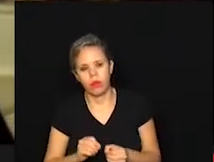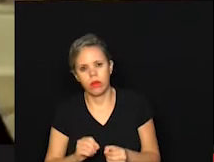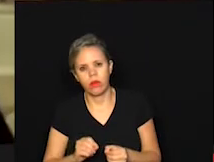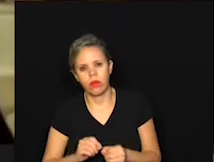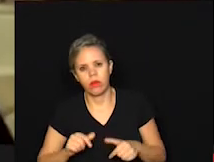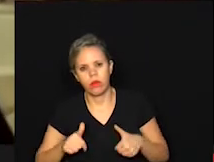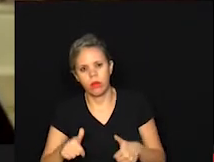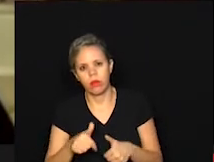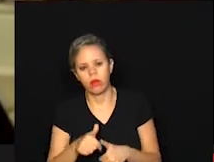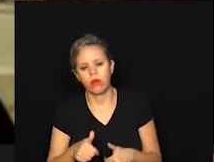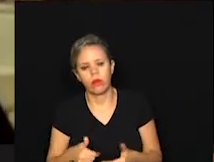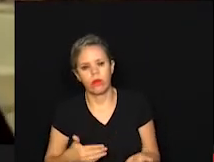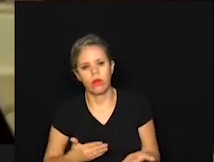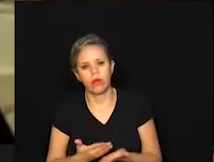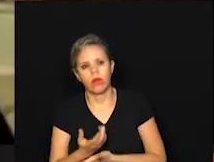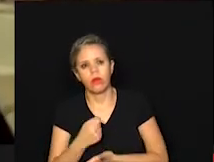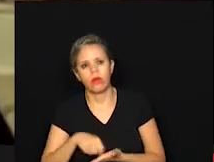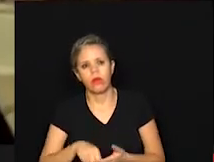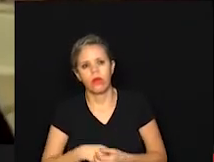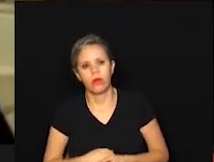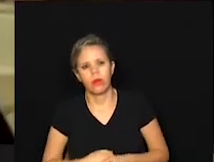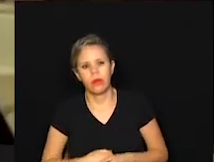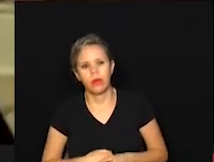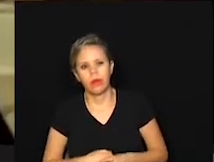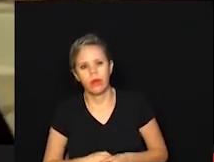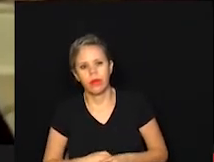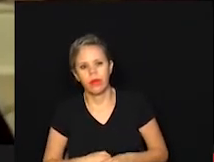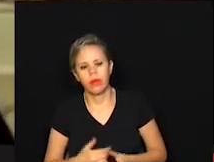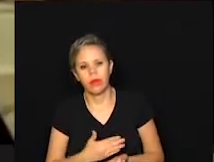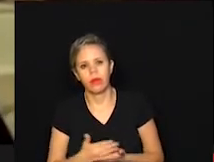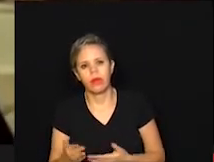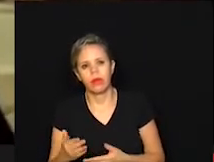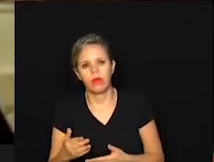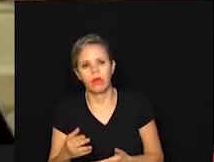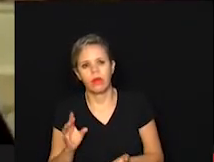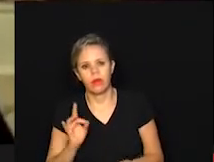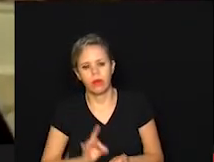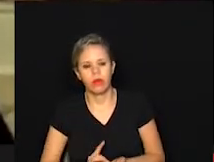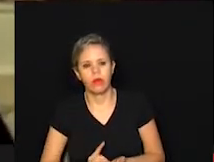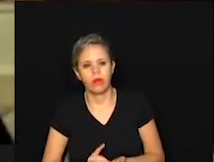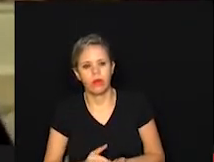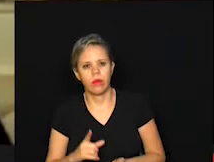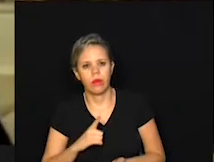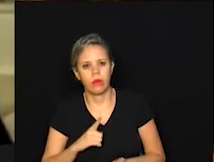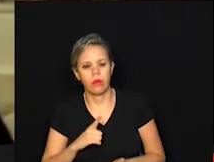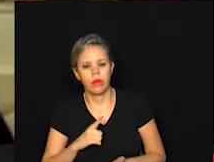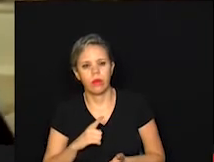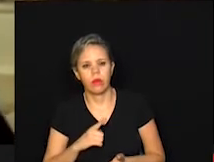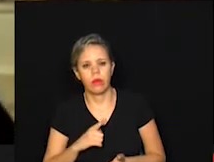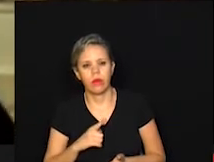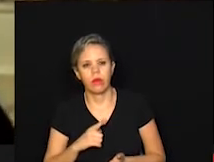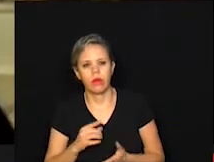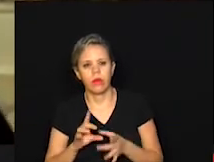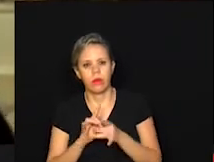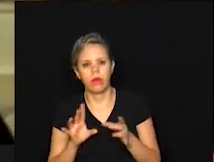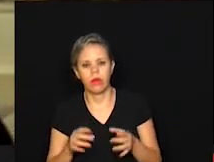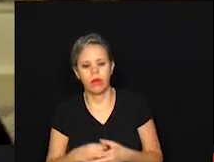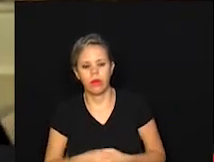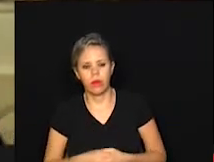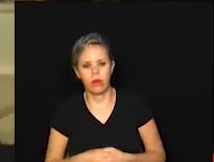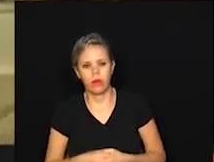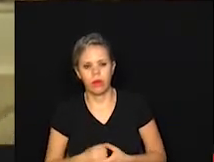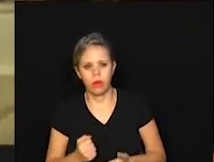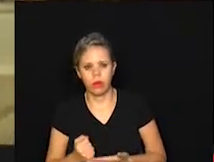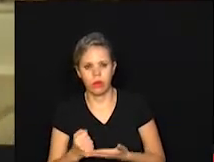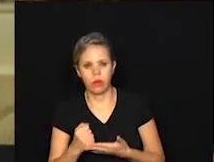né, o prefeito sancionar e começar a vigorar efetivamente. Então, nós temos toda essa disposição, faremos